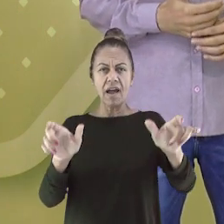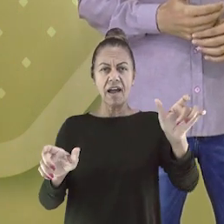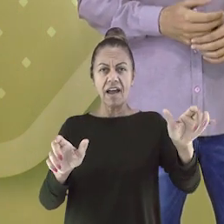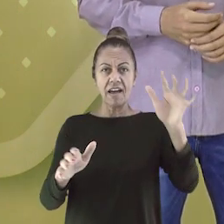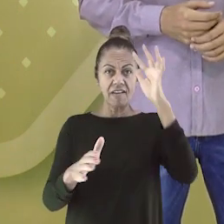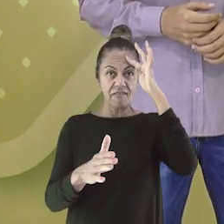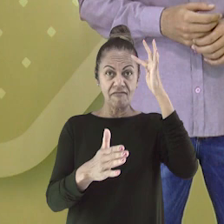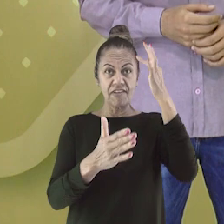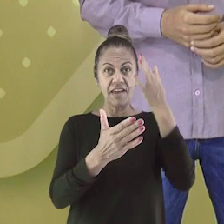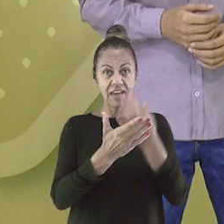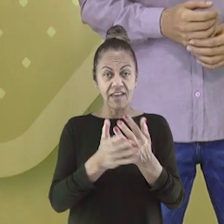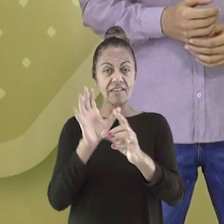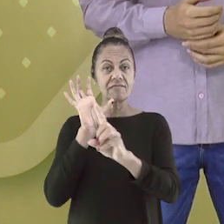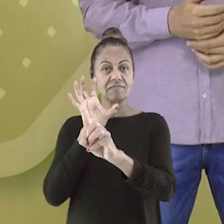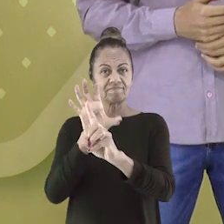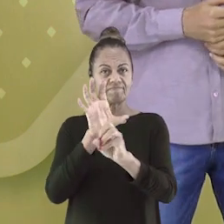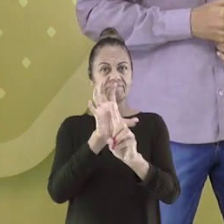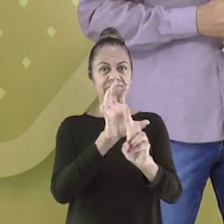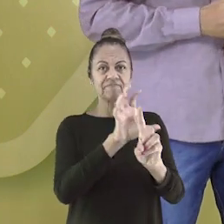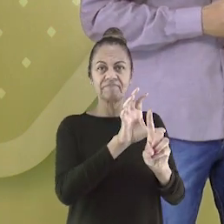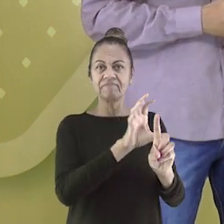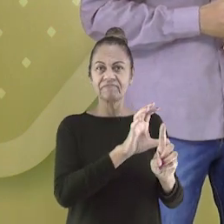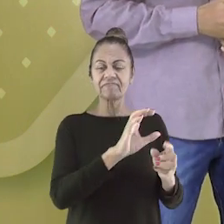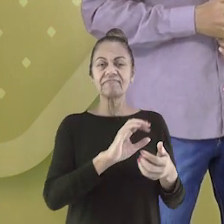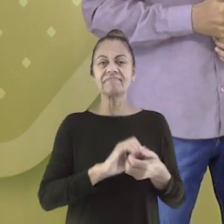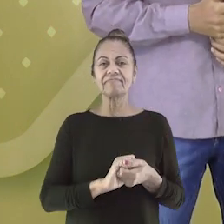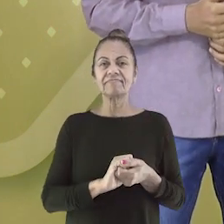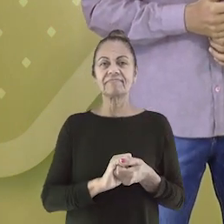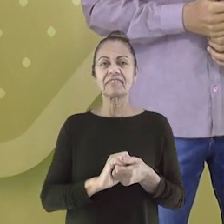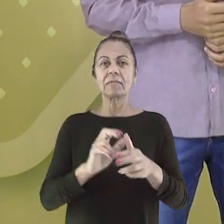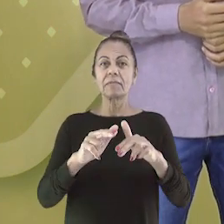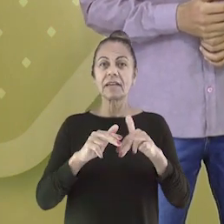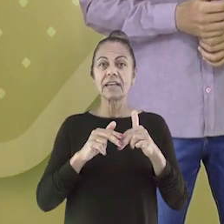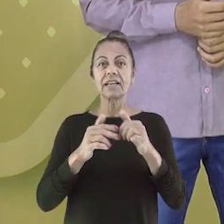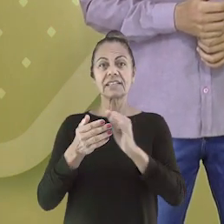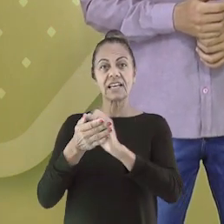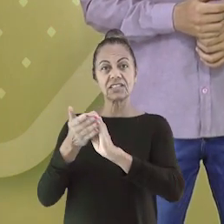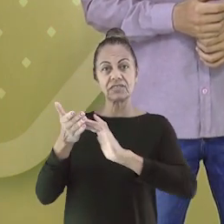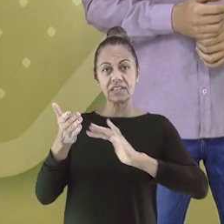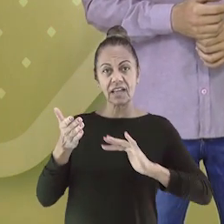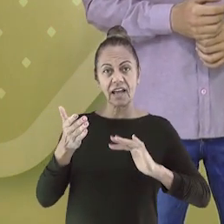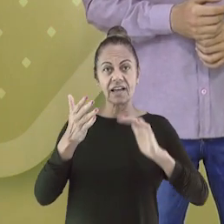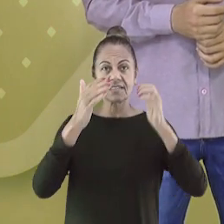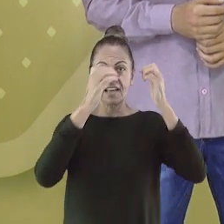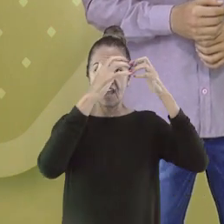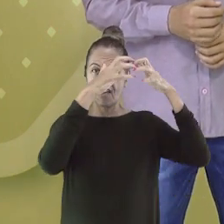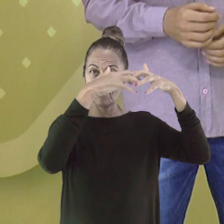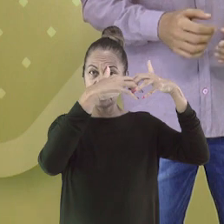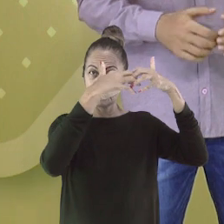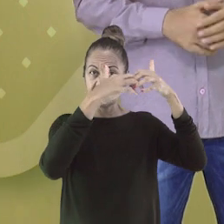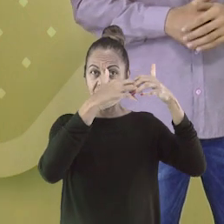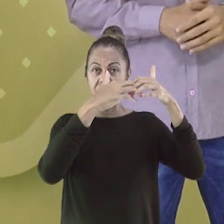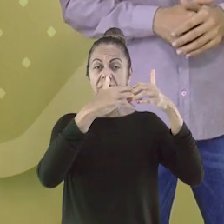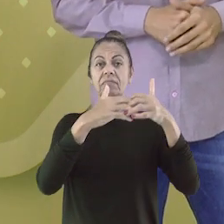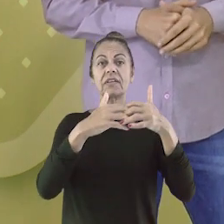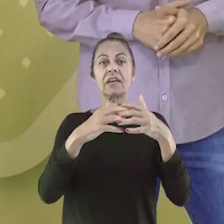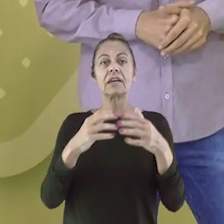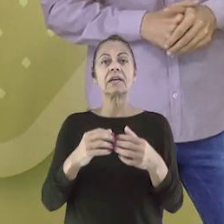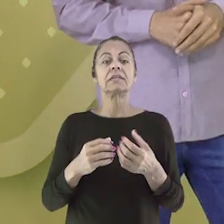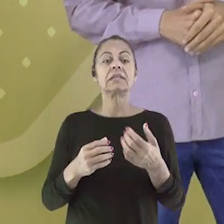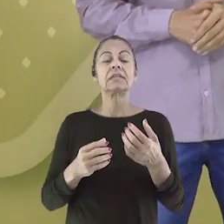vivenciarem os ensinamentos de suas religiões. Através das atividades e a reflexão que foram